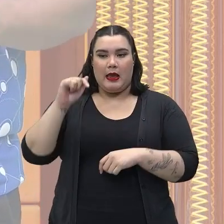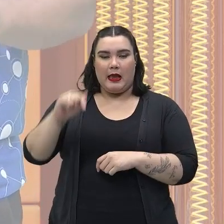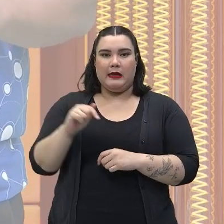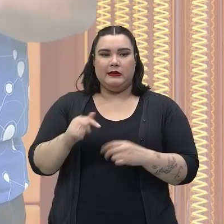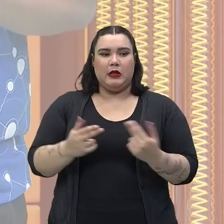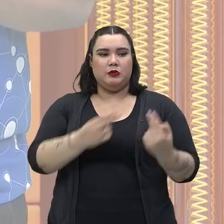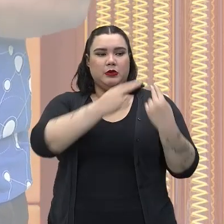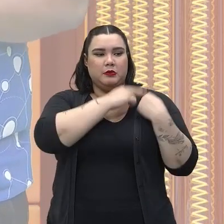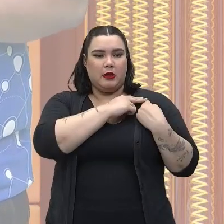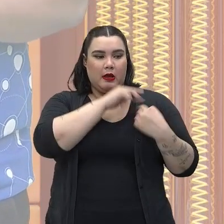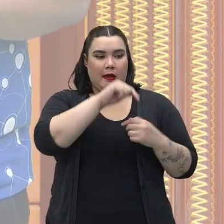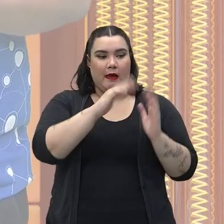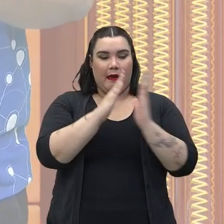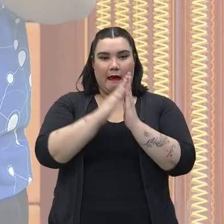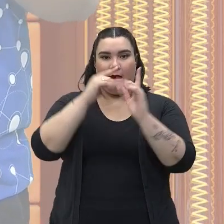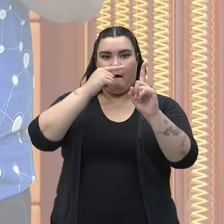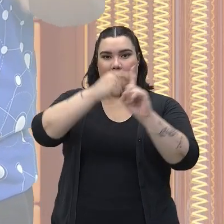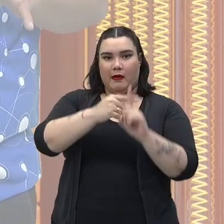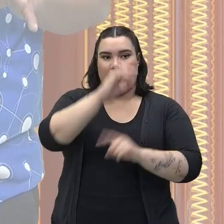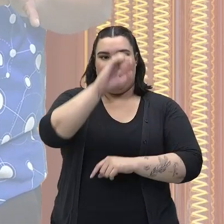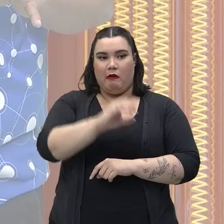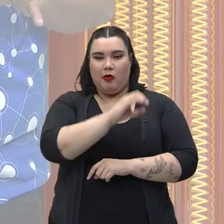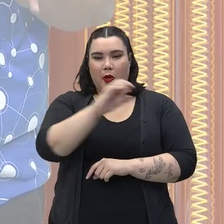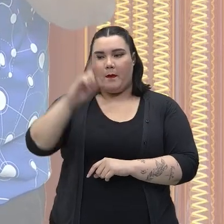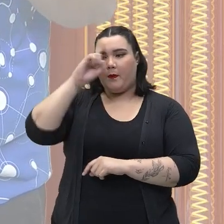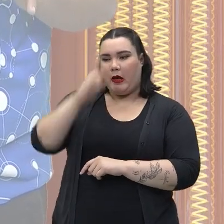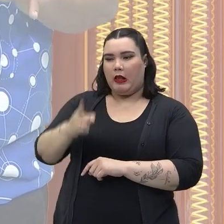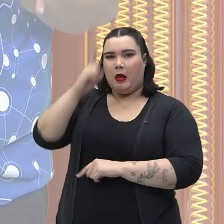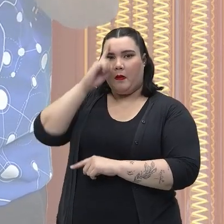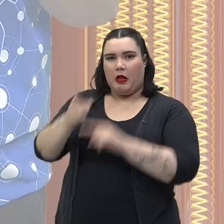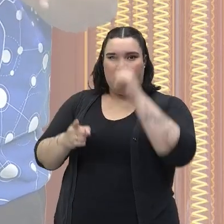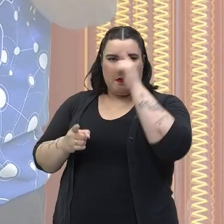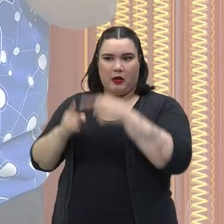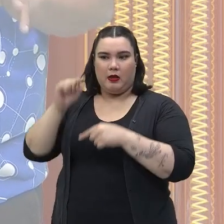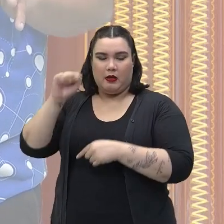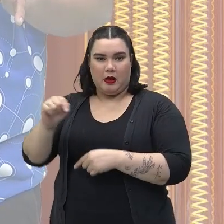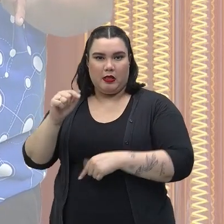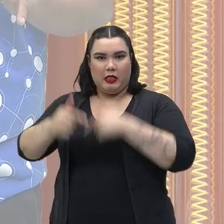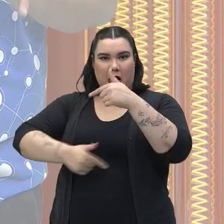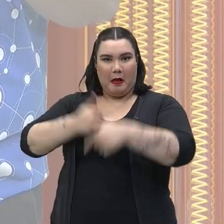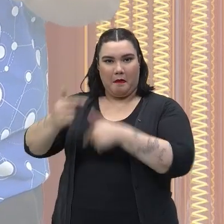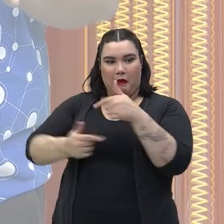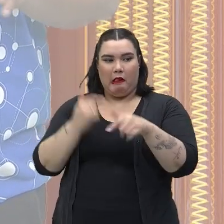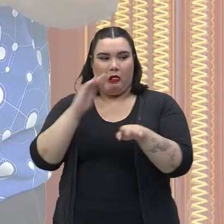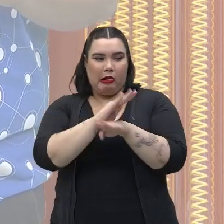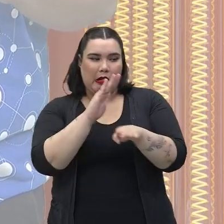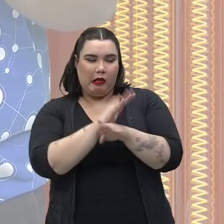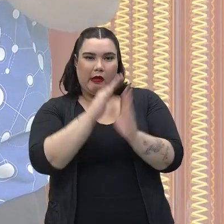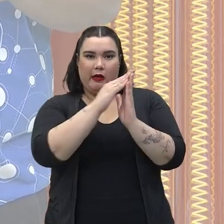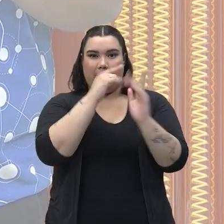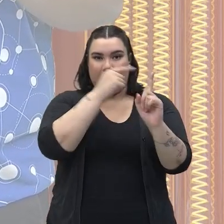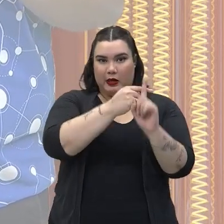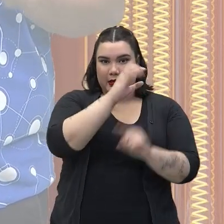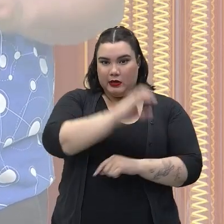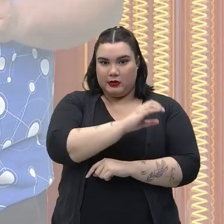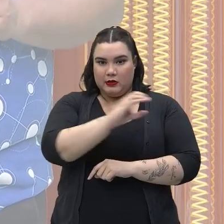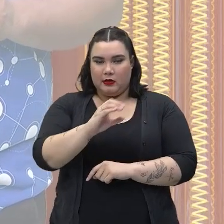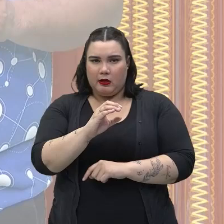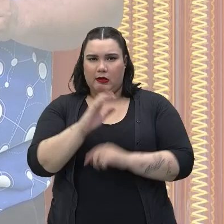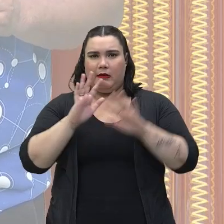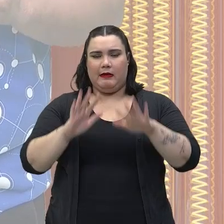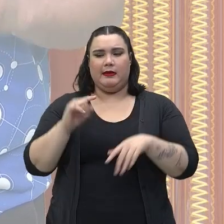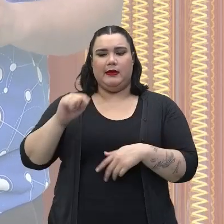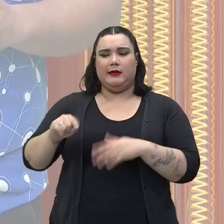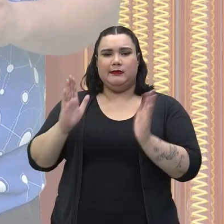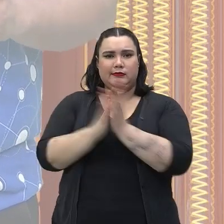dos jesuítas, ou seja, da igreja, que também dominava essa mão de obra para quê? Para trabalhar para a igreja, o Marquês de Pombal via isso como um grande